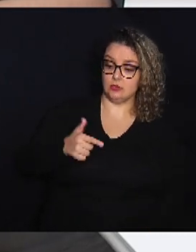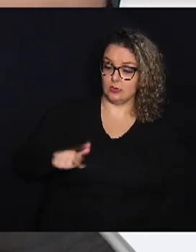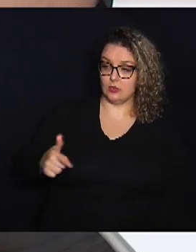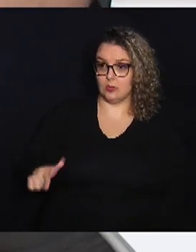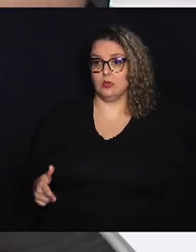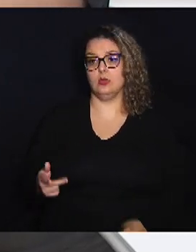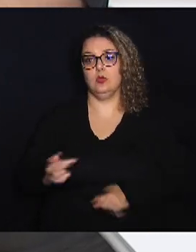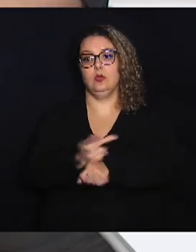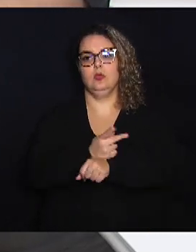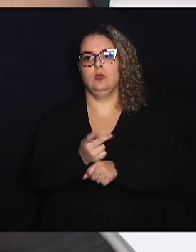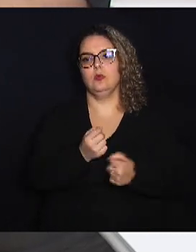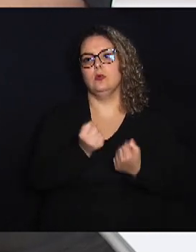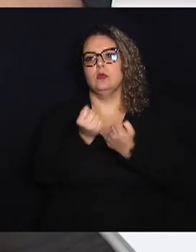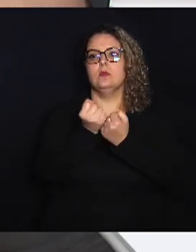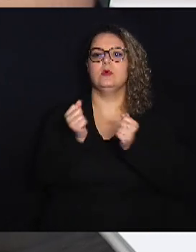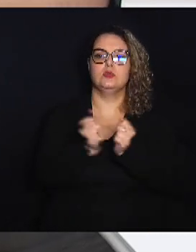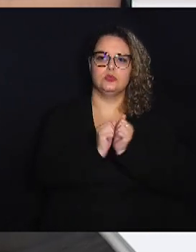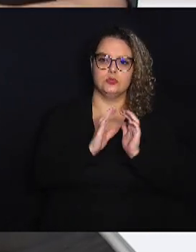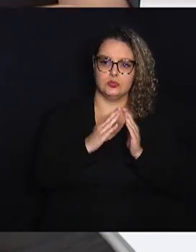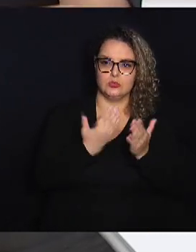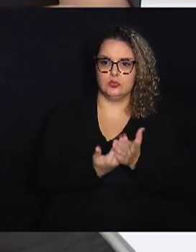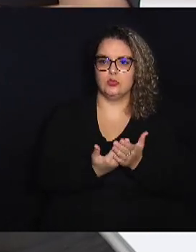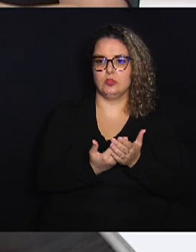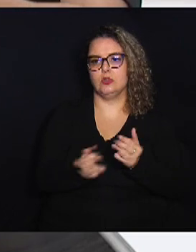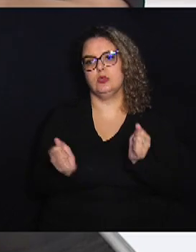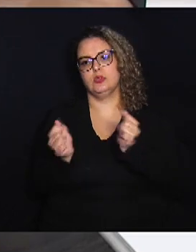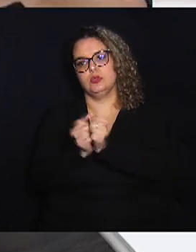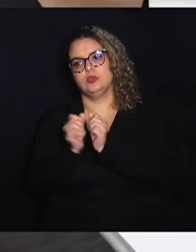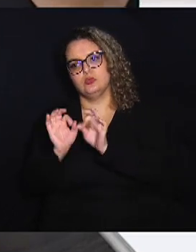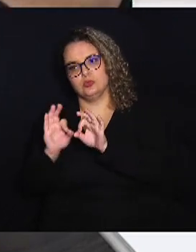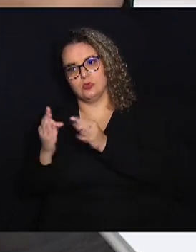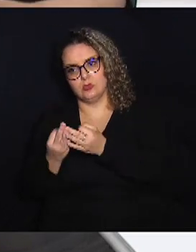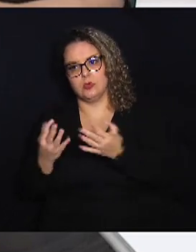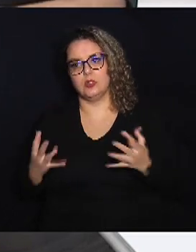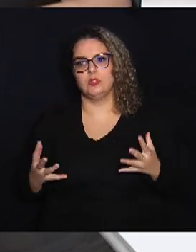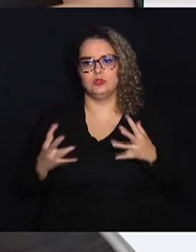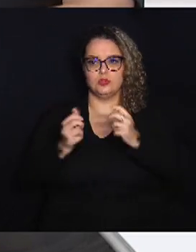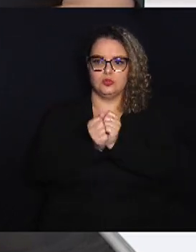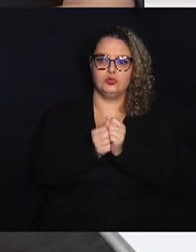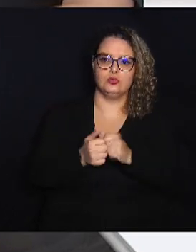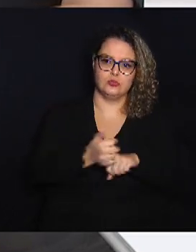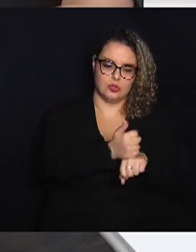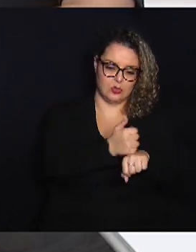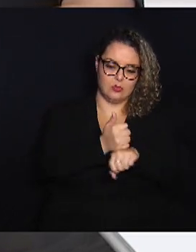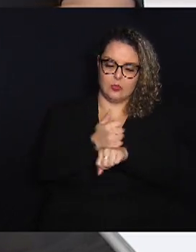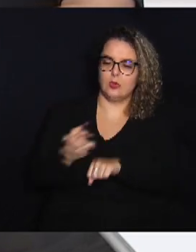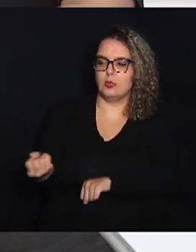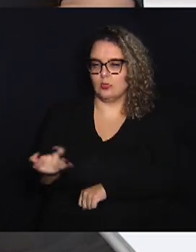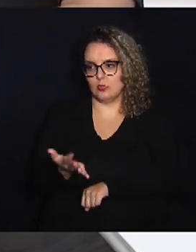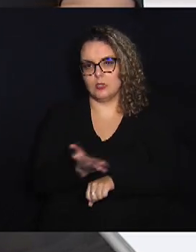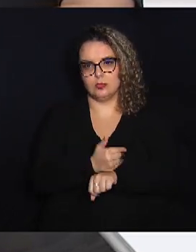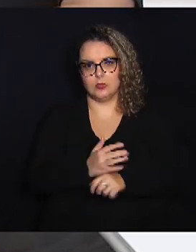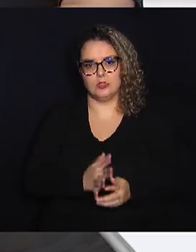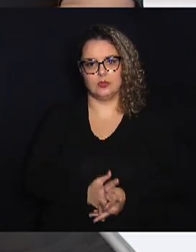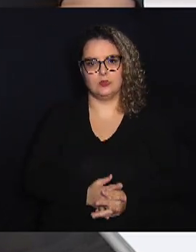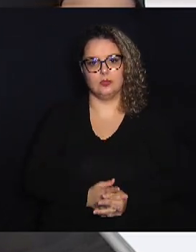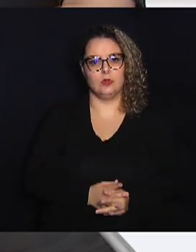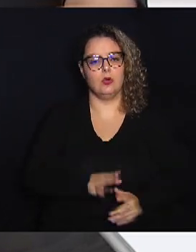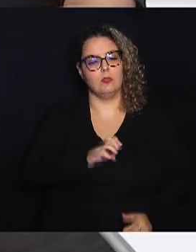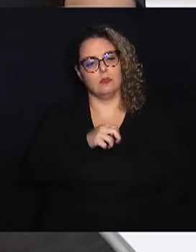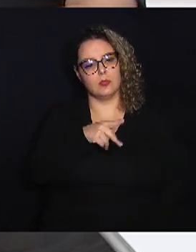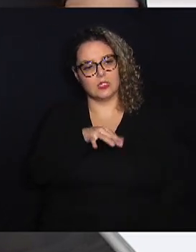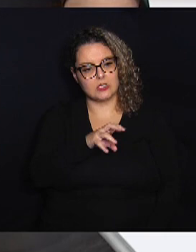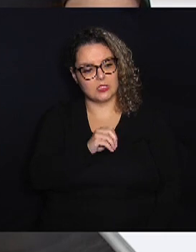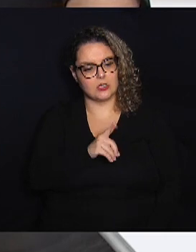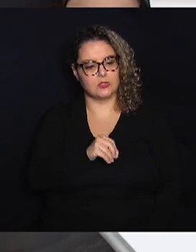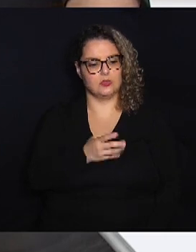buscar apoio junto à escola ou a escola junto à família e todos junto a profissionais o quanto antes. Bom, Bernardo, essa